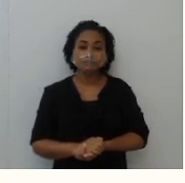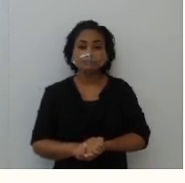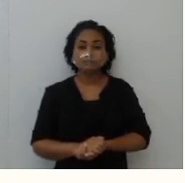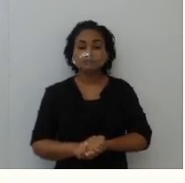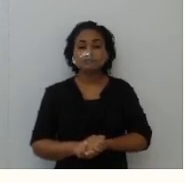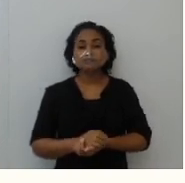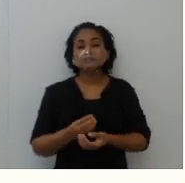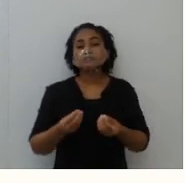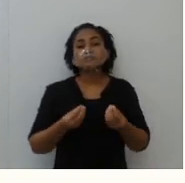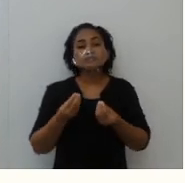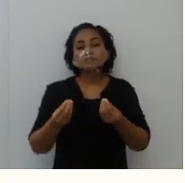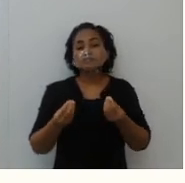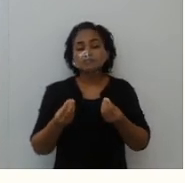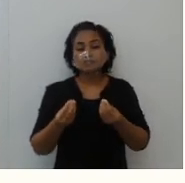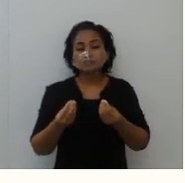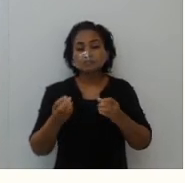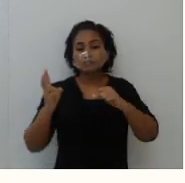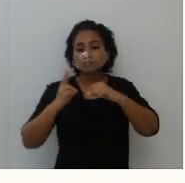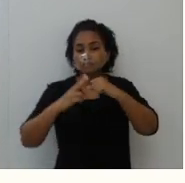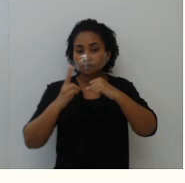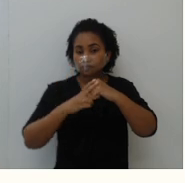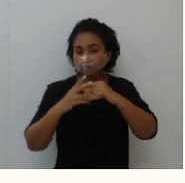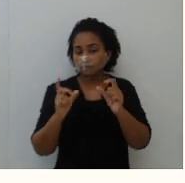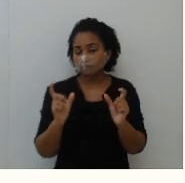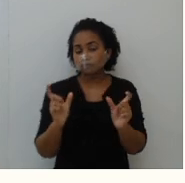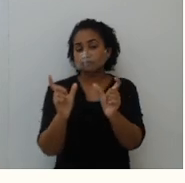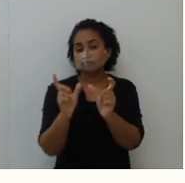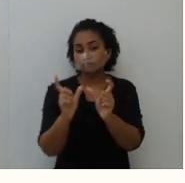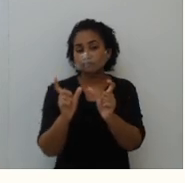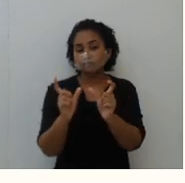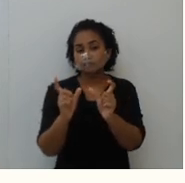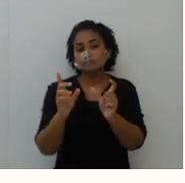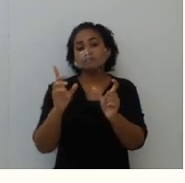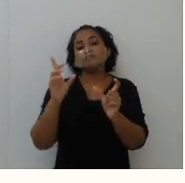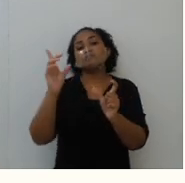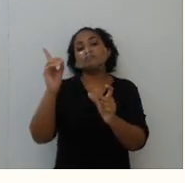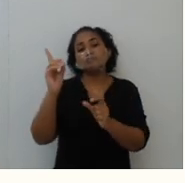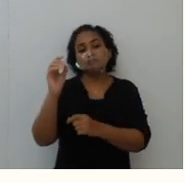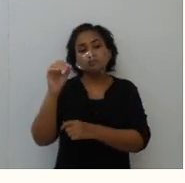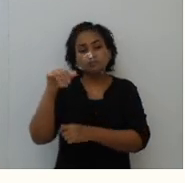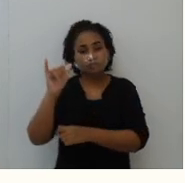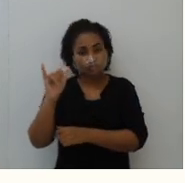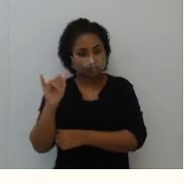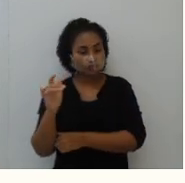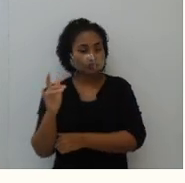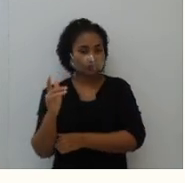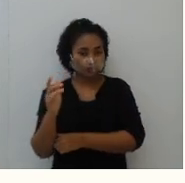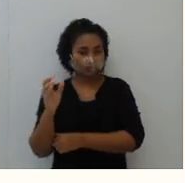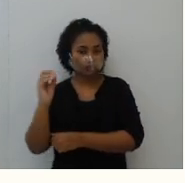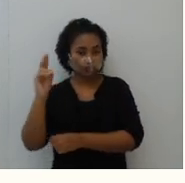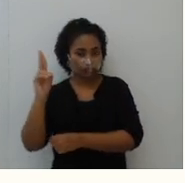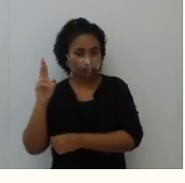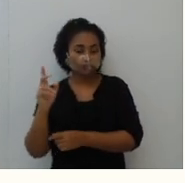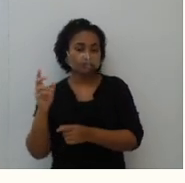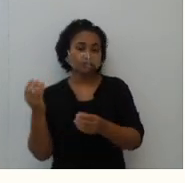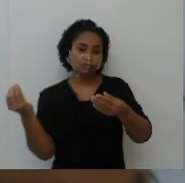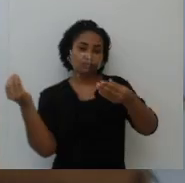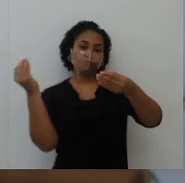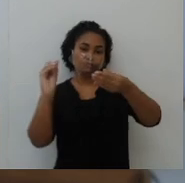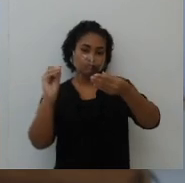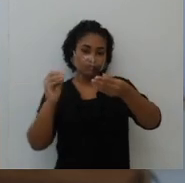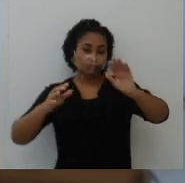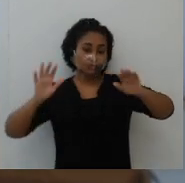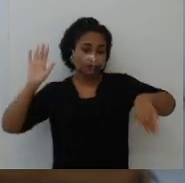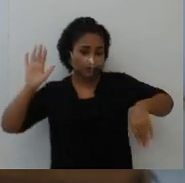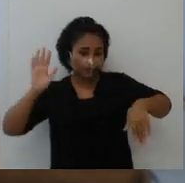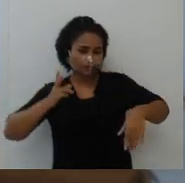com you. Então qual é o verbo auxiliar para o you? O do. Então, do you go to the beach very often? Então você vai para a praia